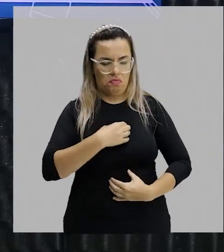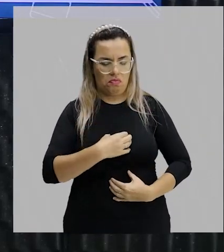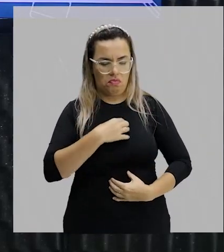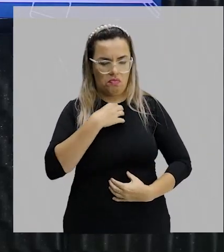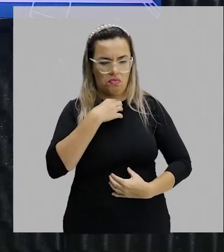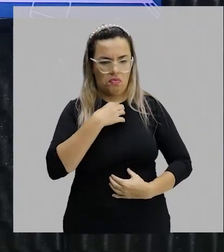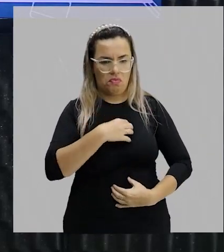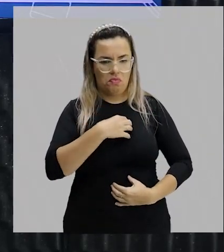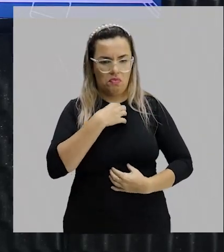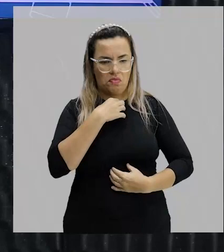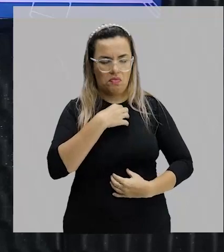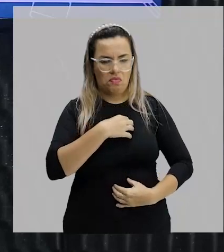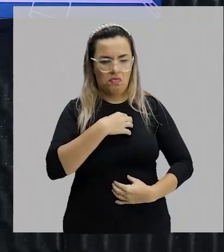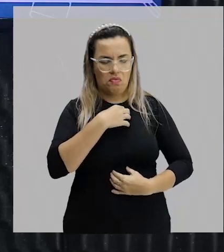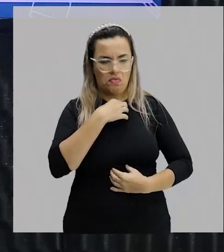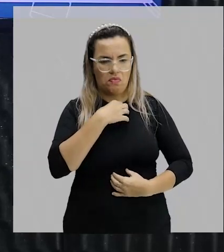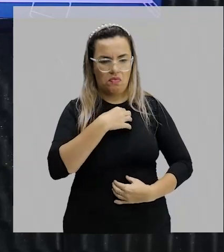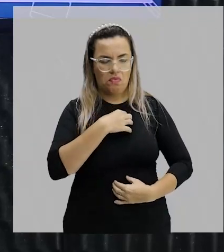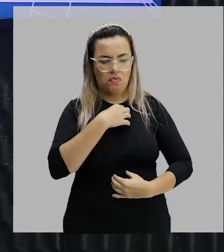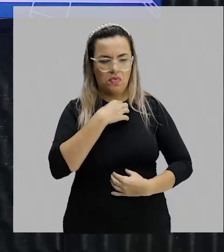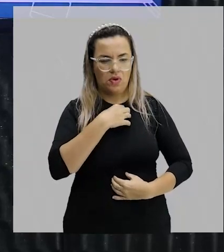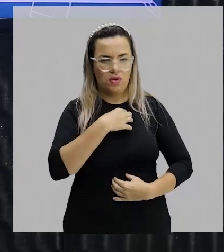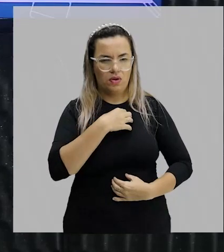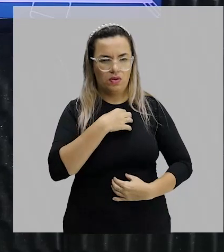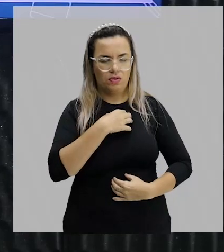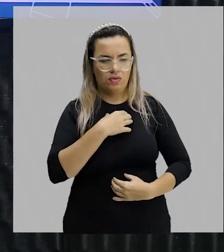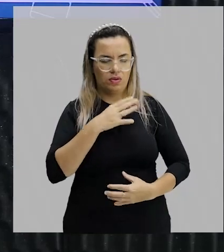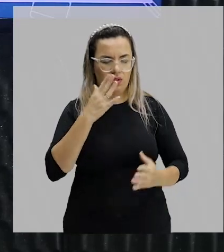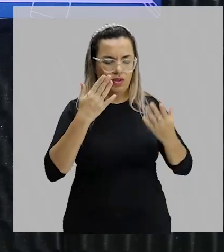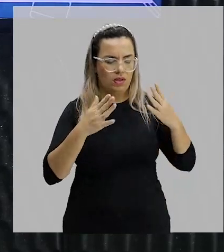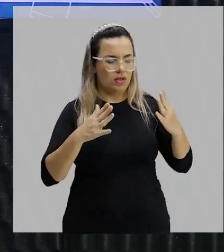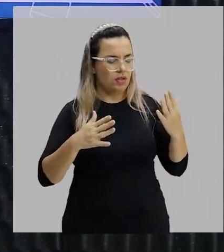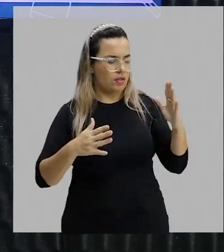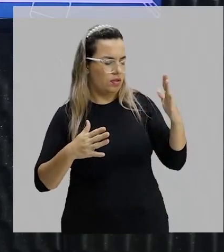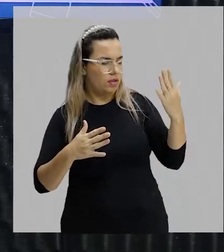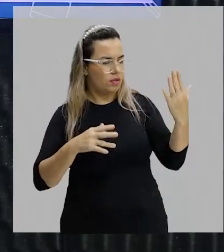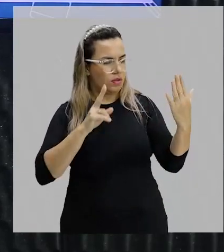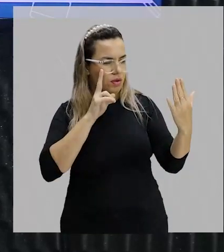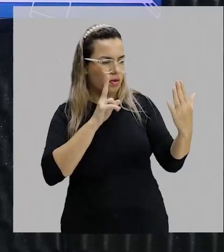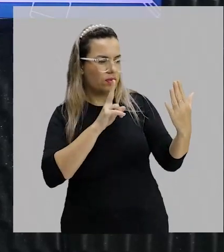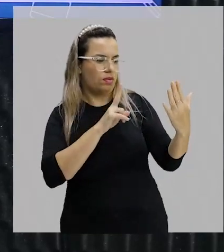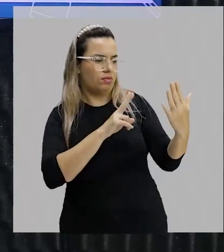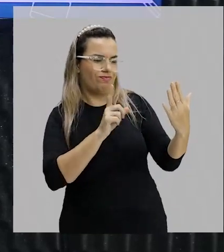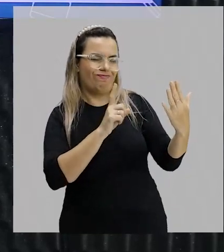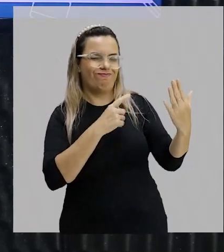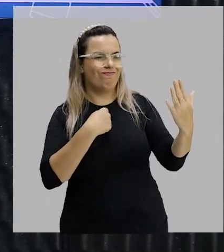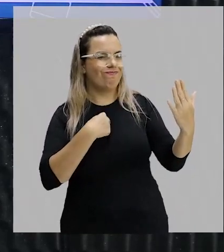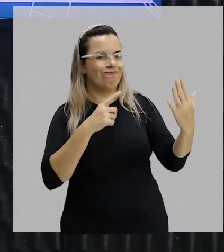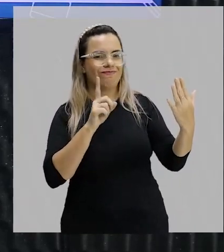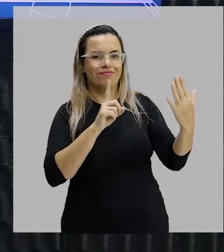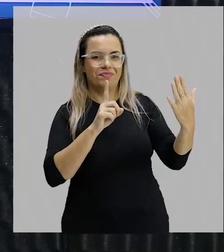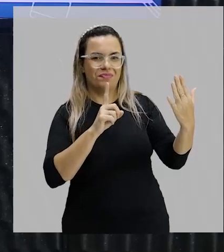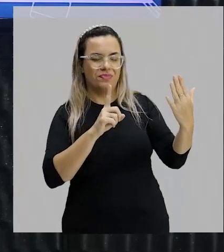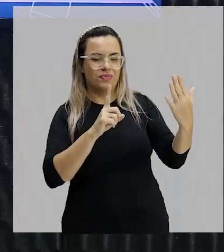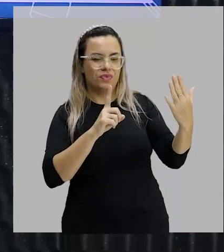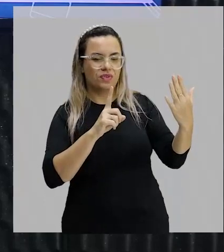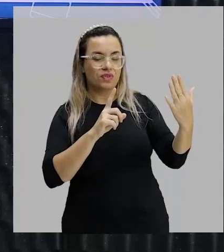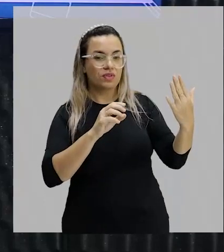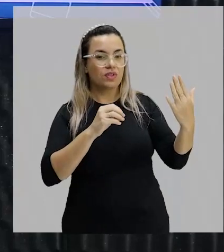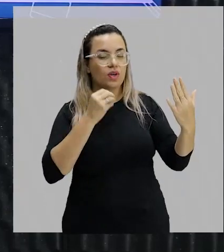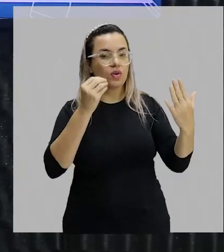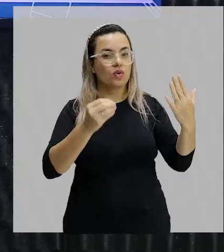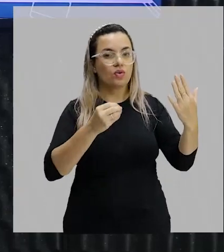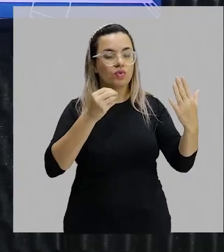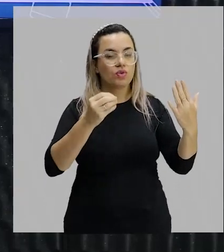olha no espelho, né, e se analisa, porque ali não é ele no cotidiano. A roupa, que para ele é simplesmente uma roupa, é uma segunda pele que vai criar um